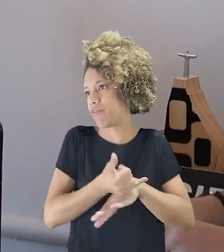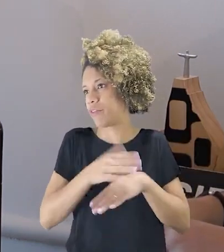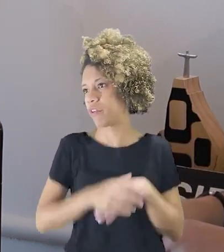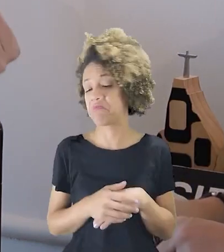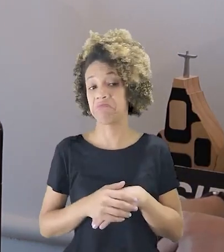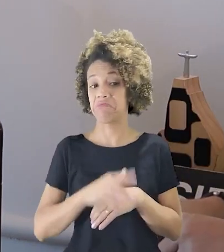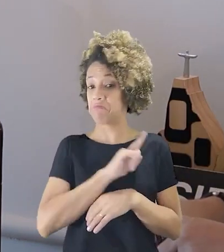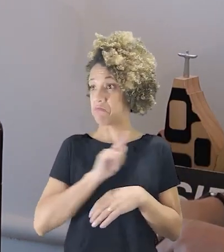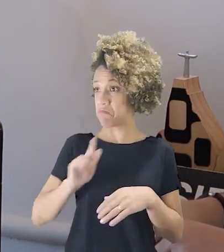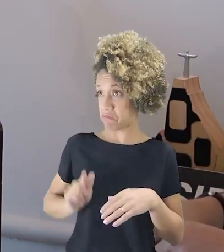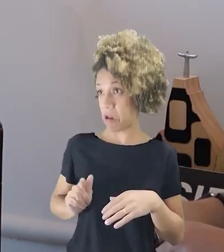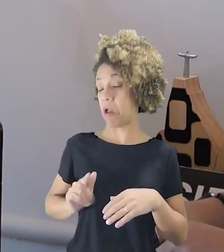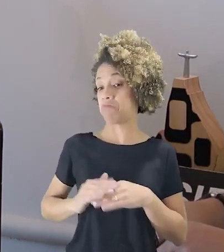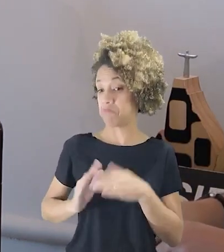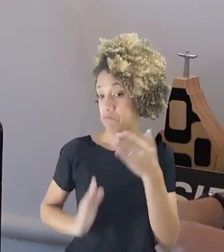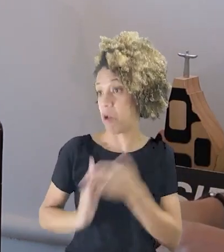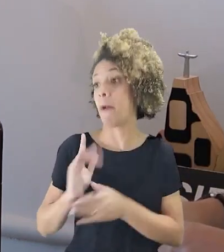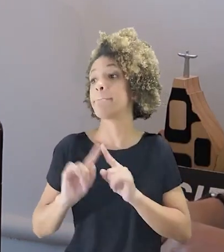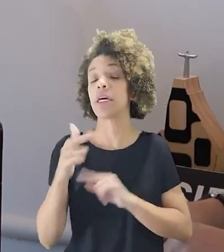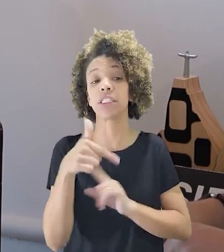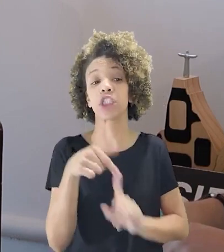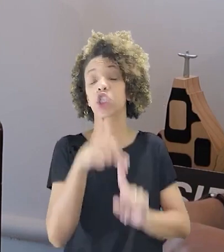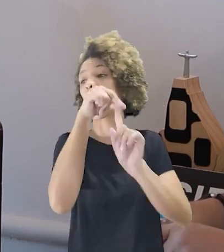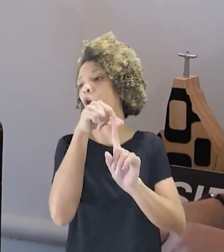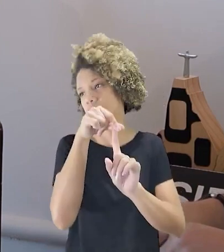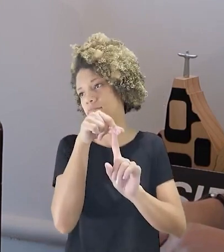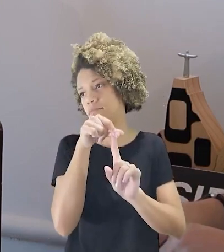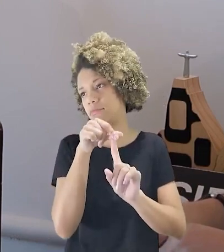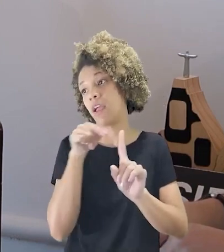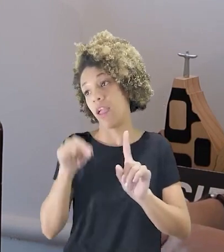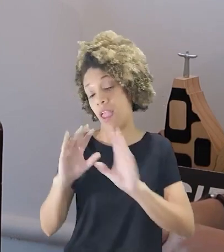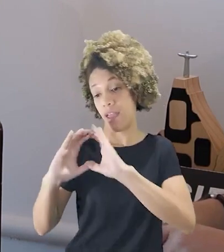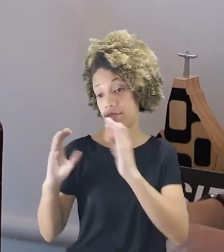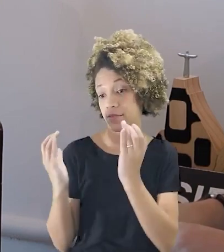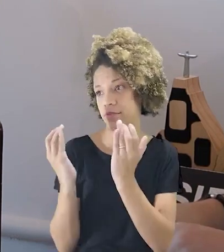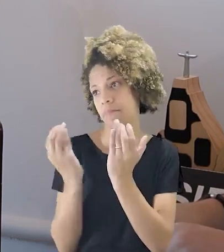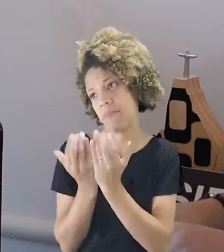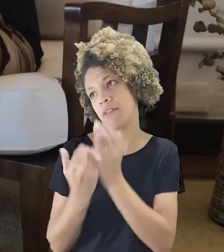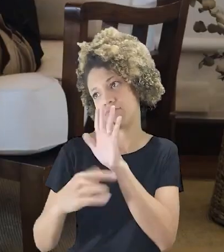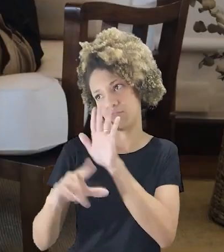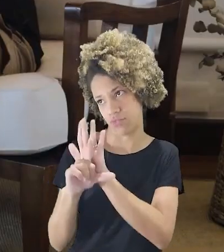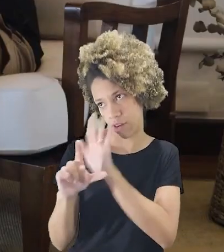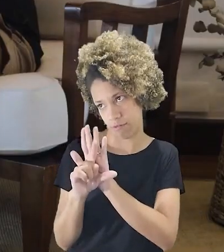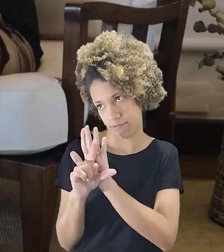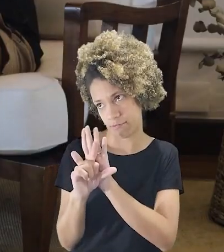do Rio de Janeiro, eleito no primeiro turno, mas quem escolhe o chefe da Polícia Civil do Rio de Janeiro é a Assembleia Legislativa. Isso